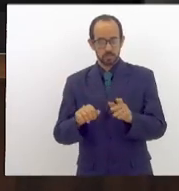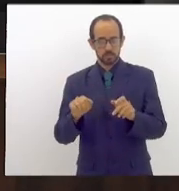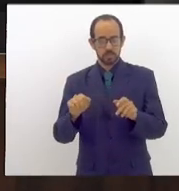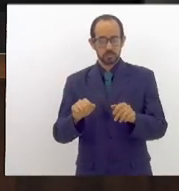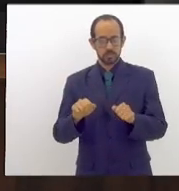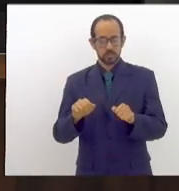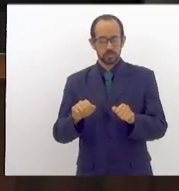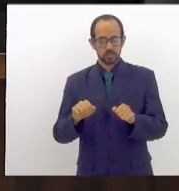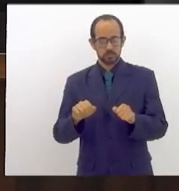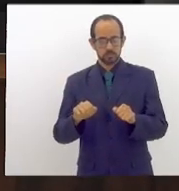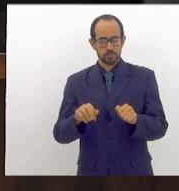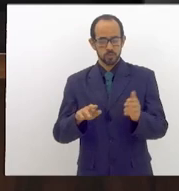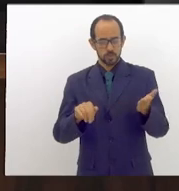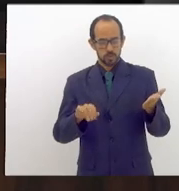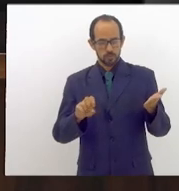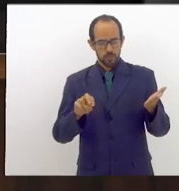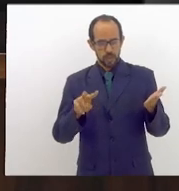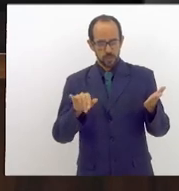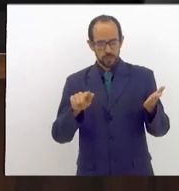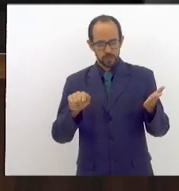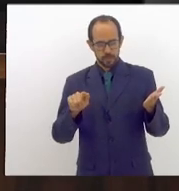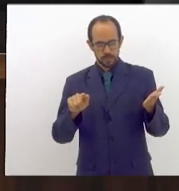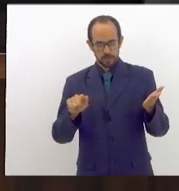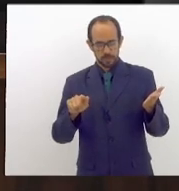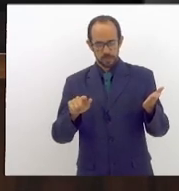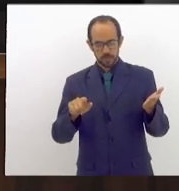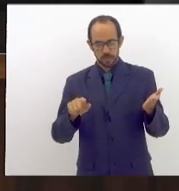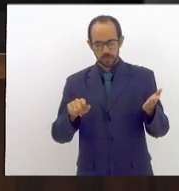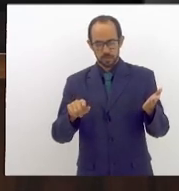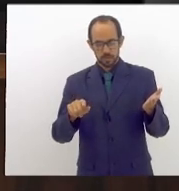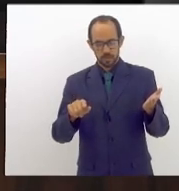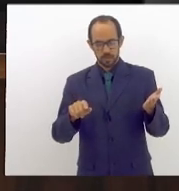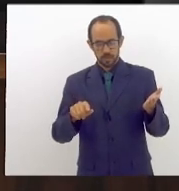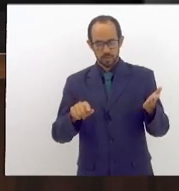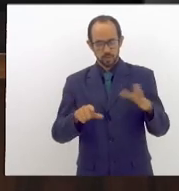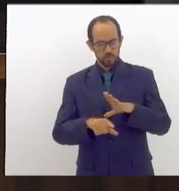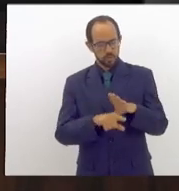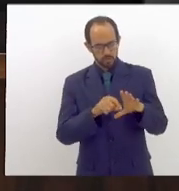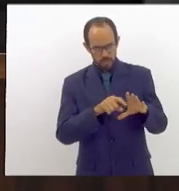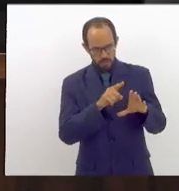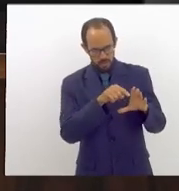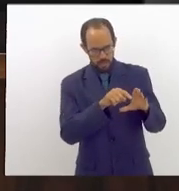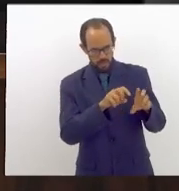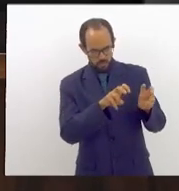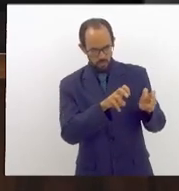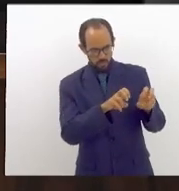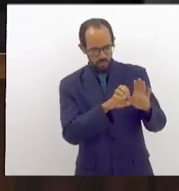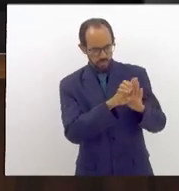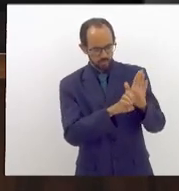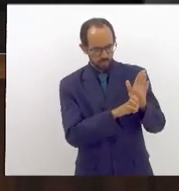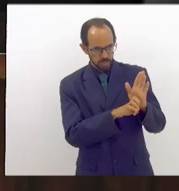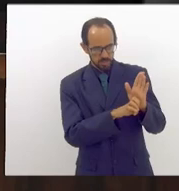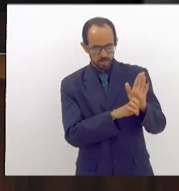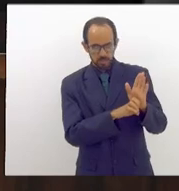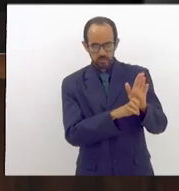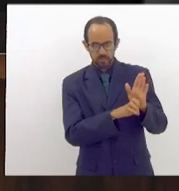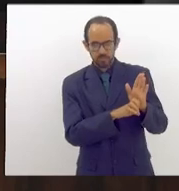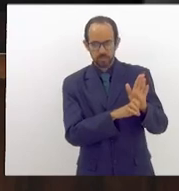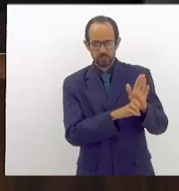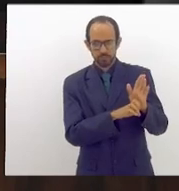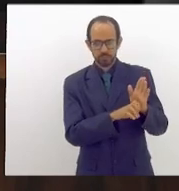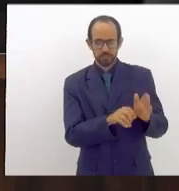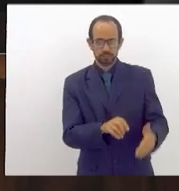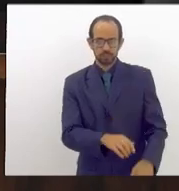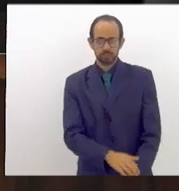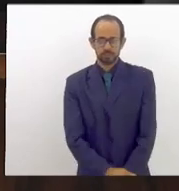Deputado Rosemberg os destaques são em relação as emendas sim ou não porque senão a gente não vai votar emenda a volta voltar